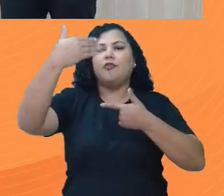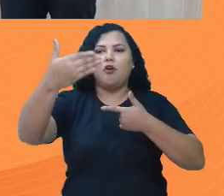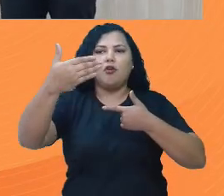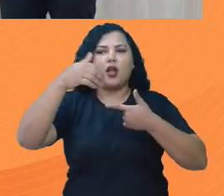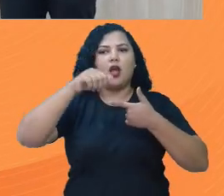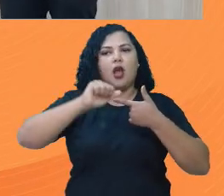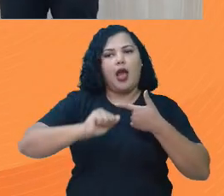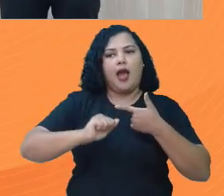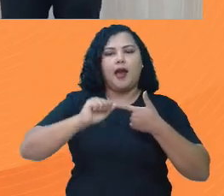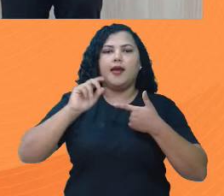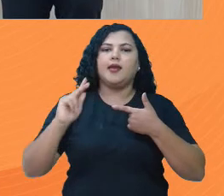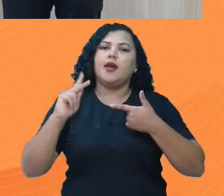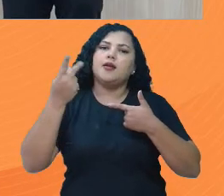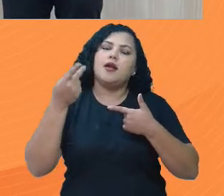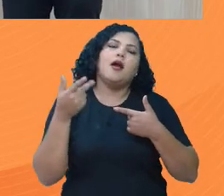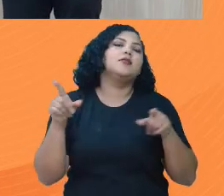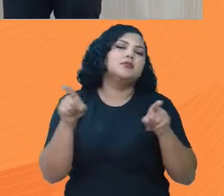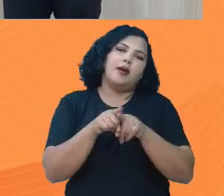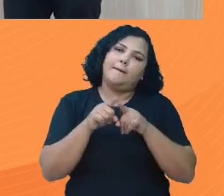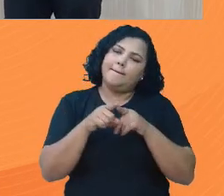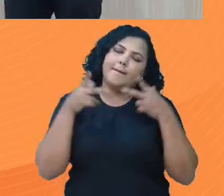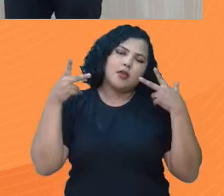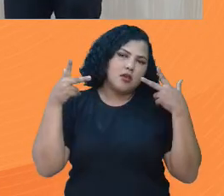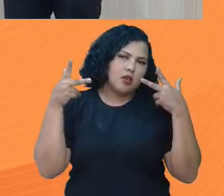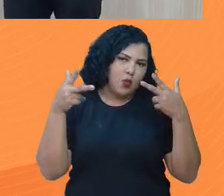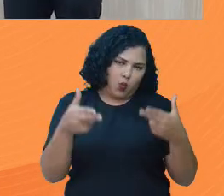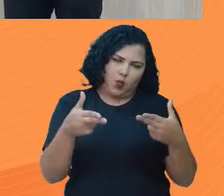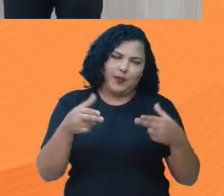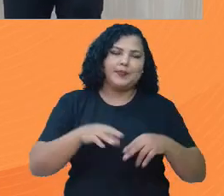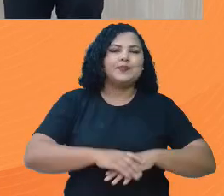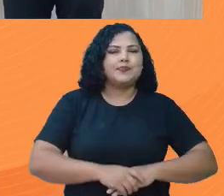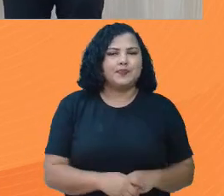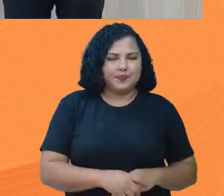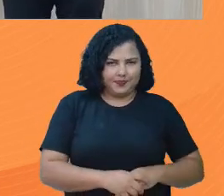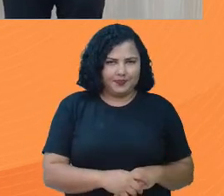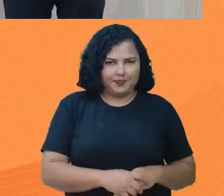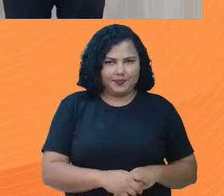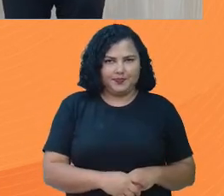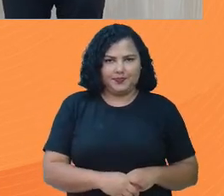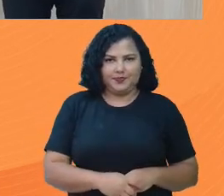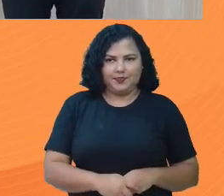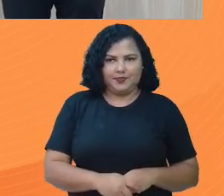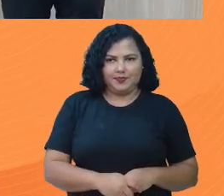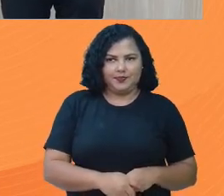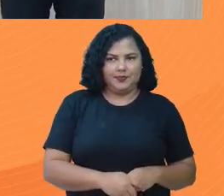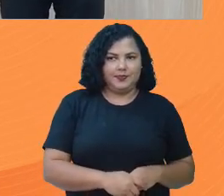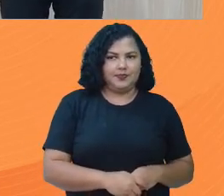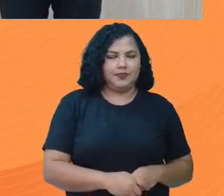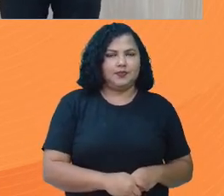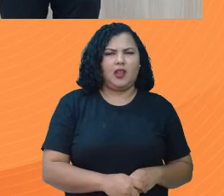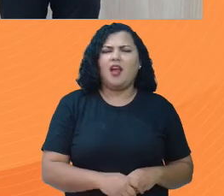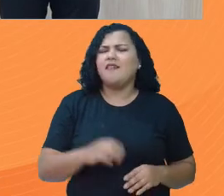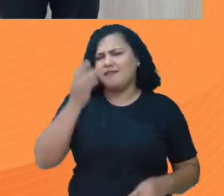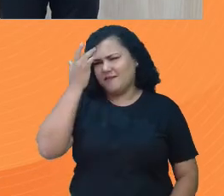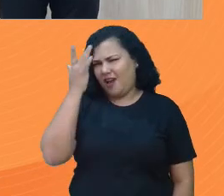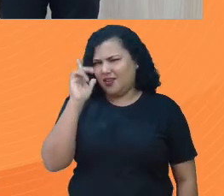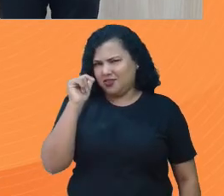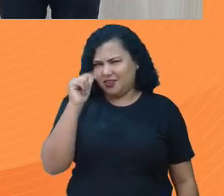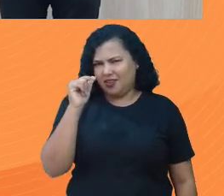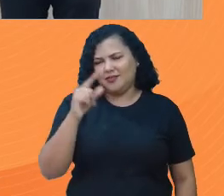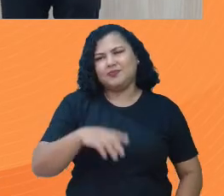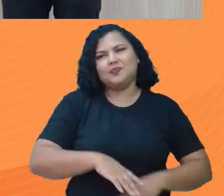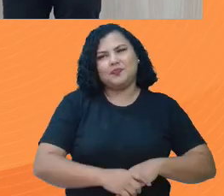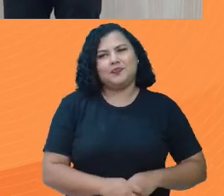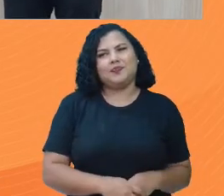A com o ângulo H, eles são os ângulos colaterais externos também. Beleza? Ficou fácil aí, não foi? Show de